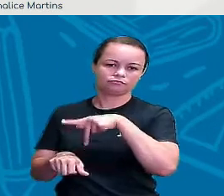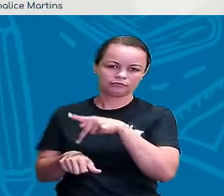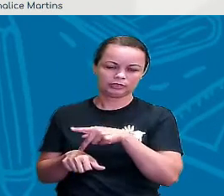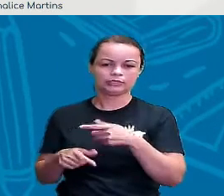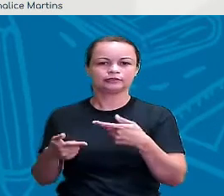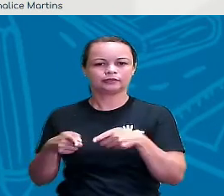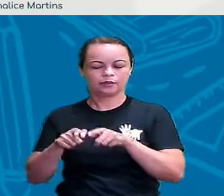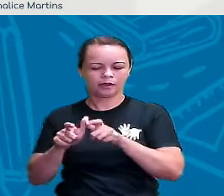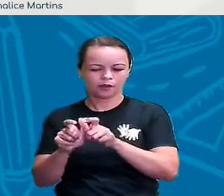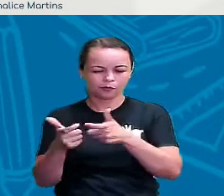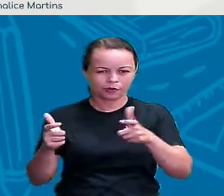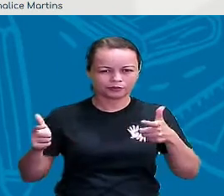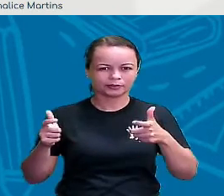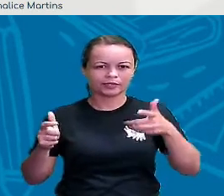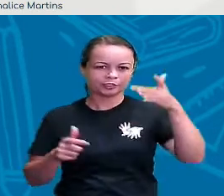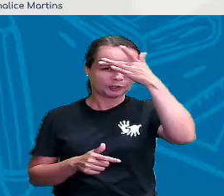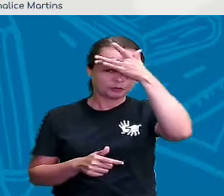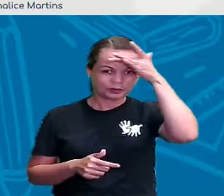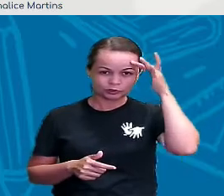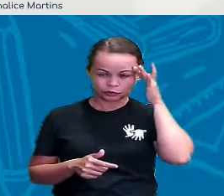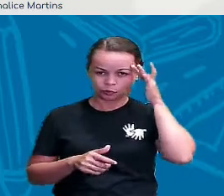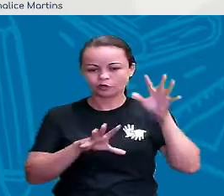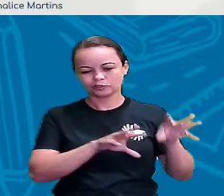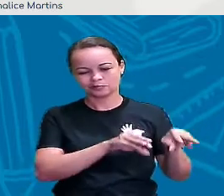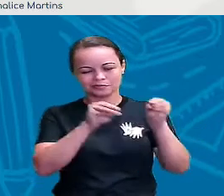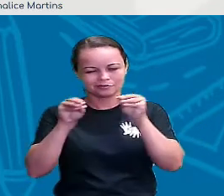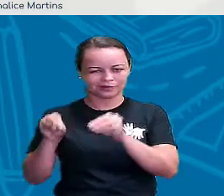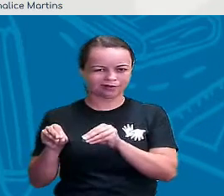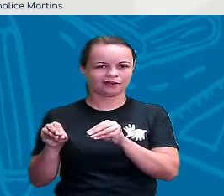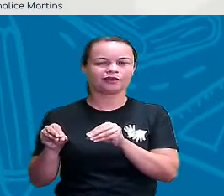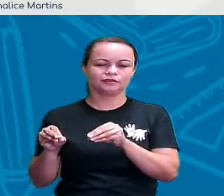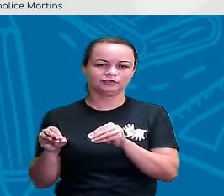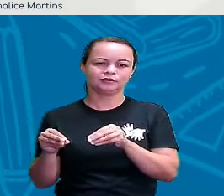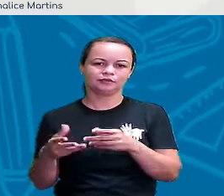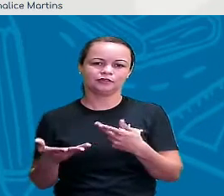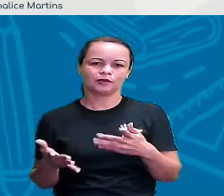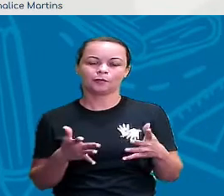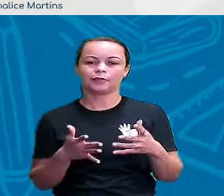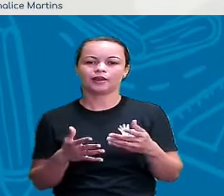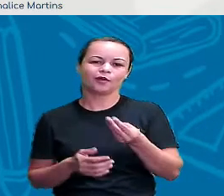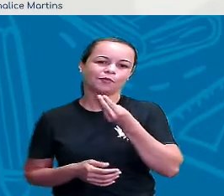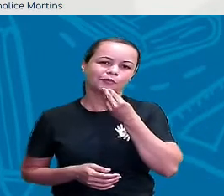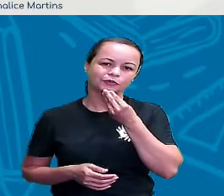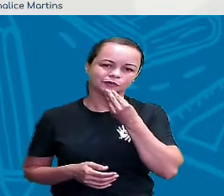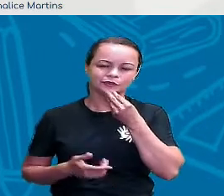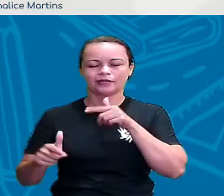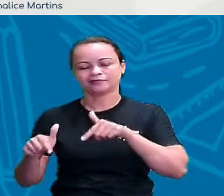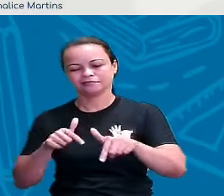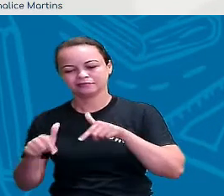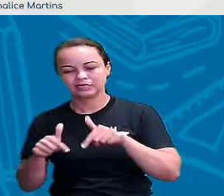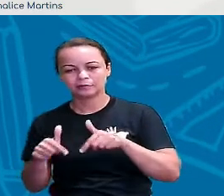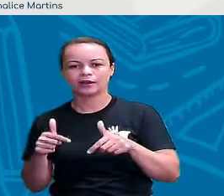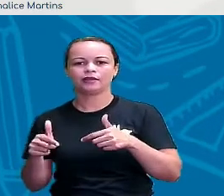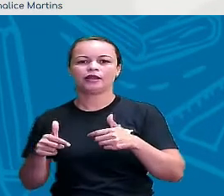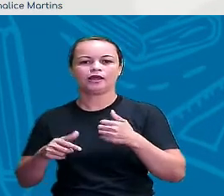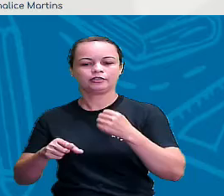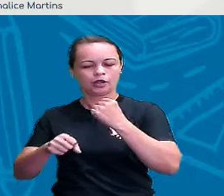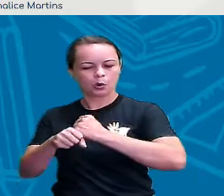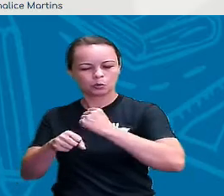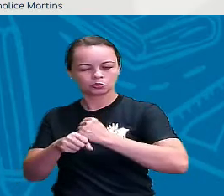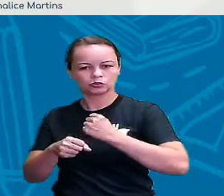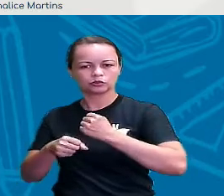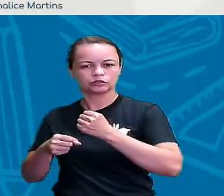um grande número de migrantes, justamente pela oportunidade, né, de trabalhar aí na